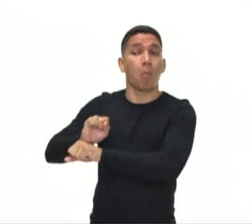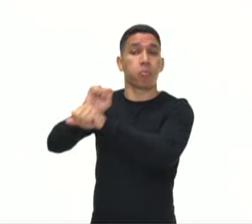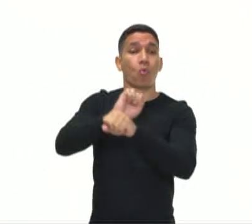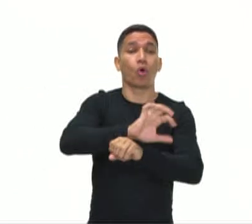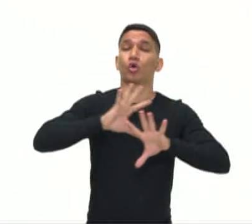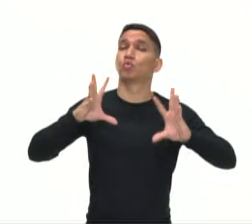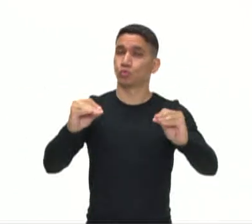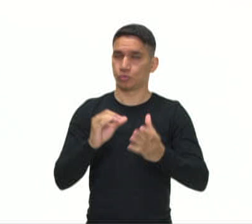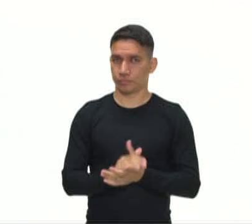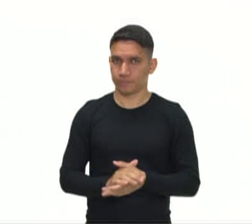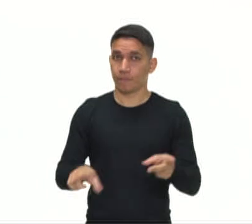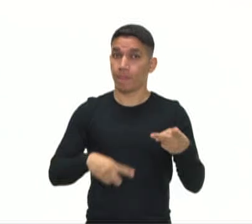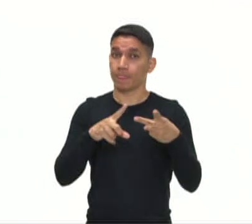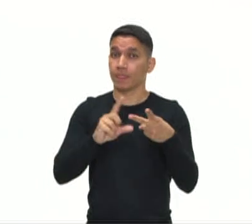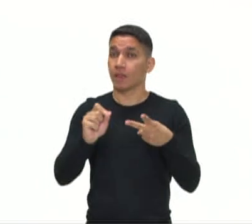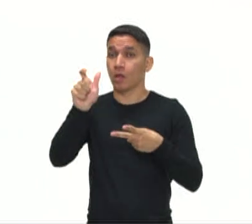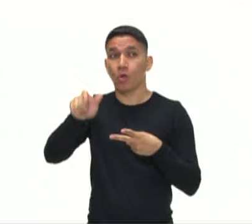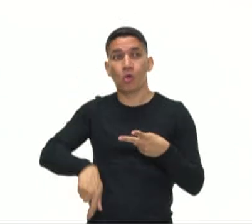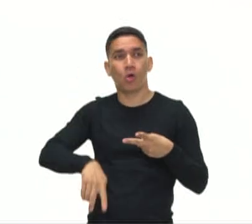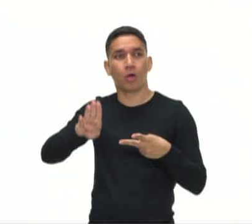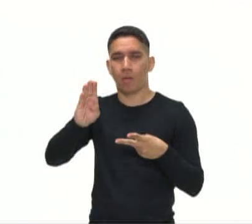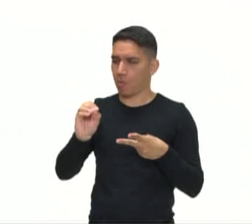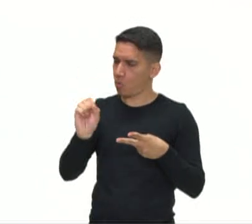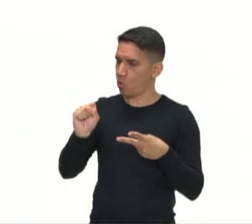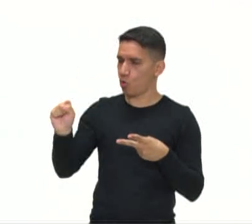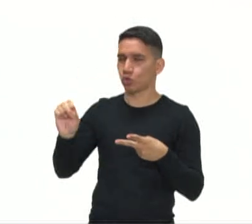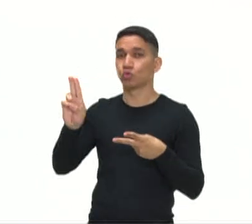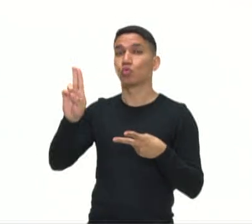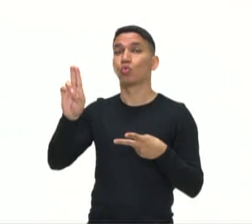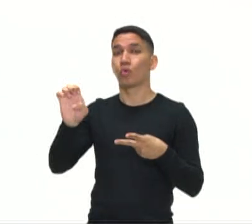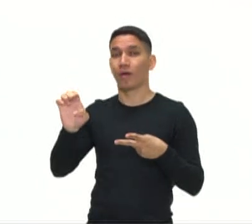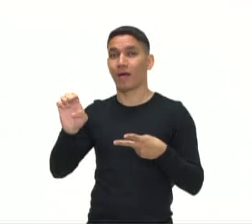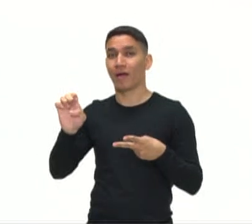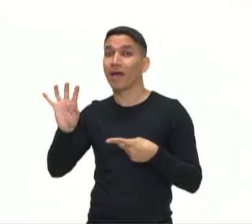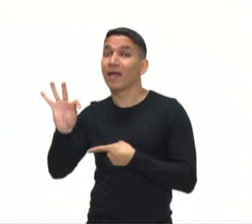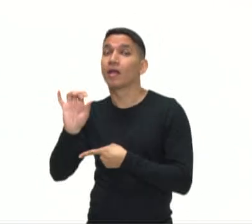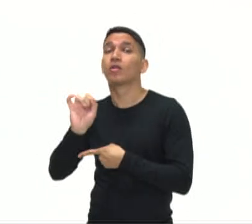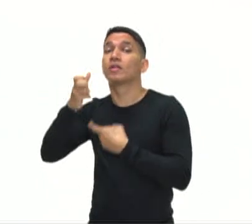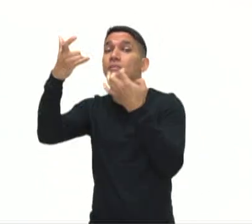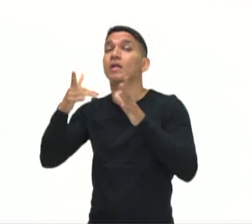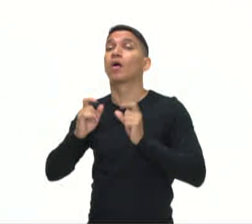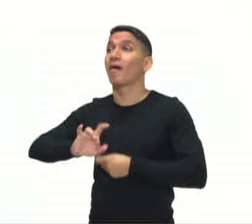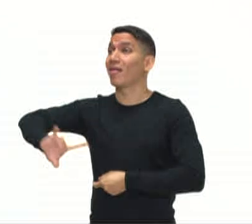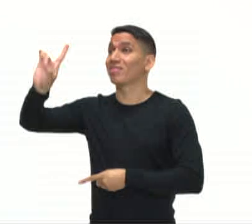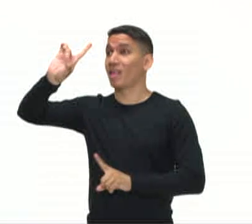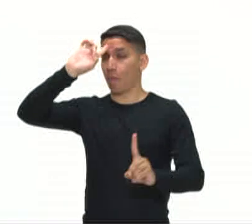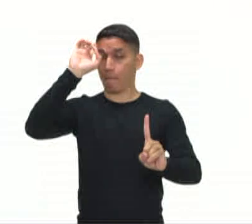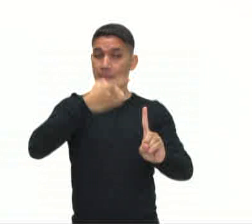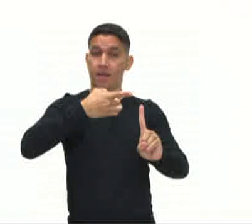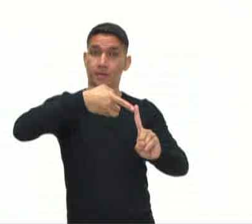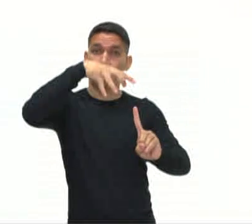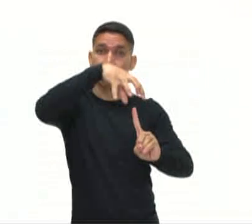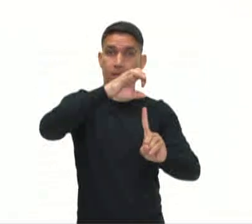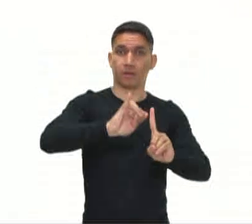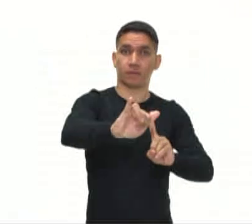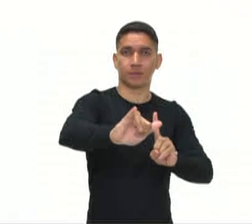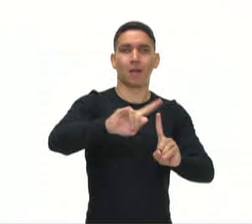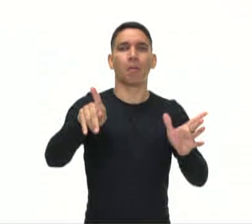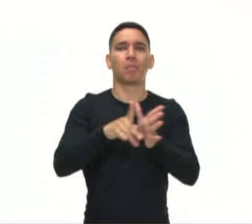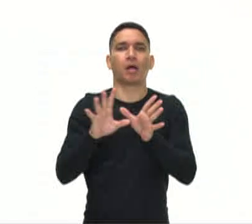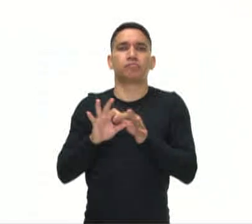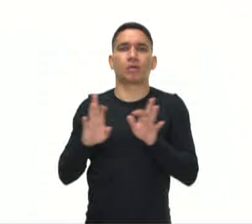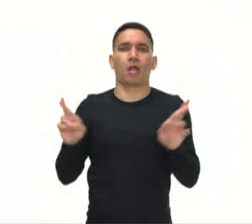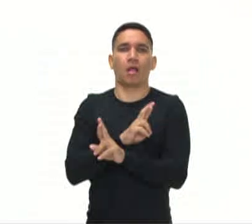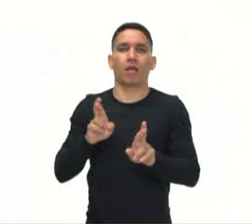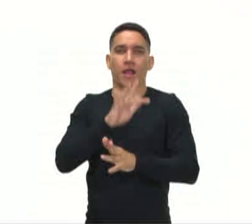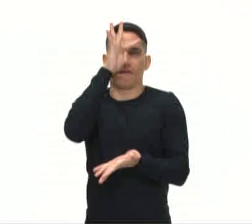o poder divino dos reis como sagrado, divino e movido pela fé. Tá? Veja, aqui nós temos